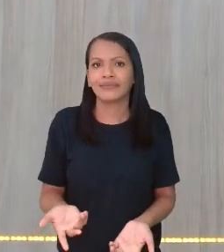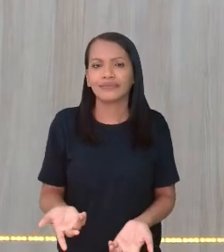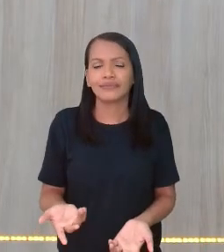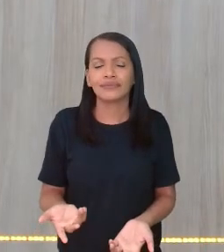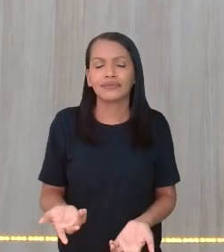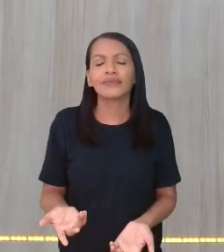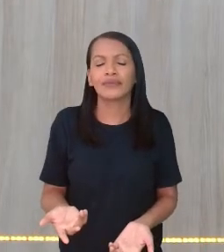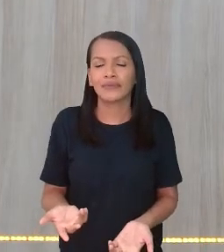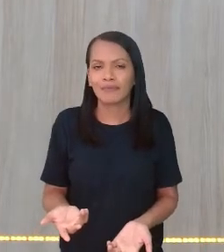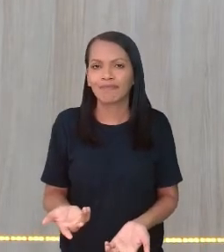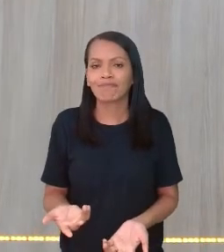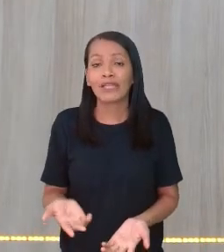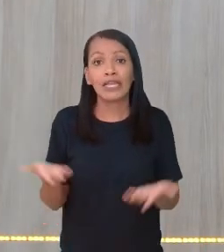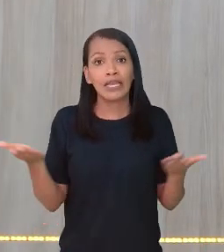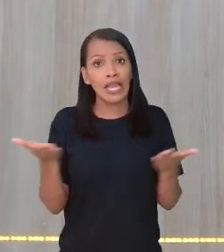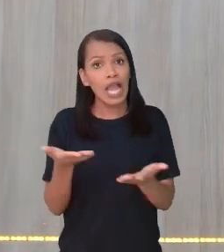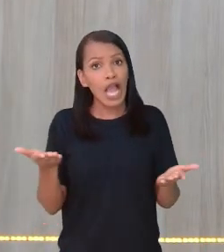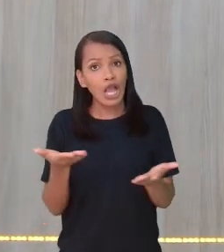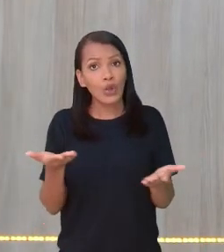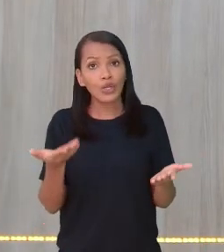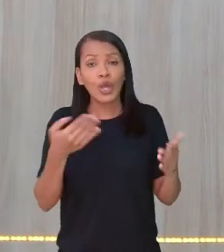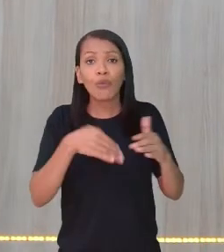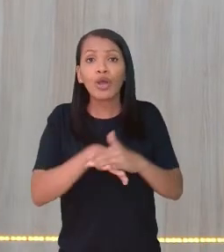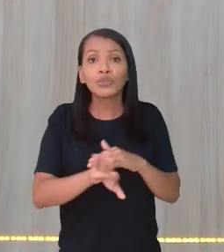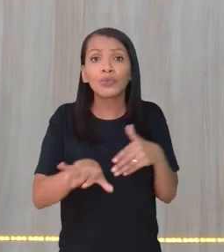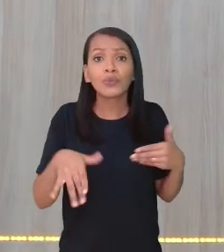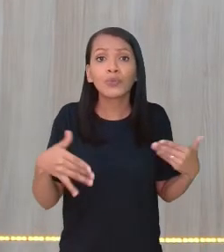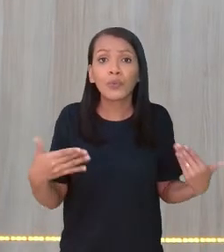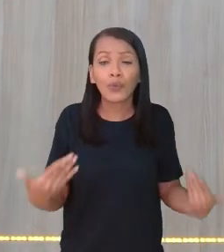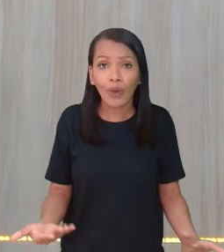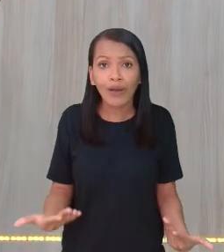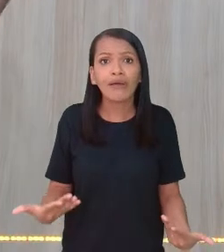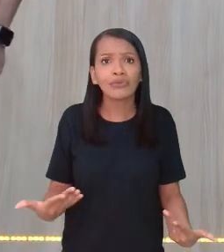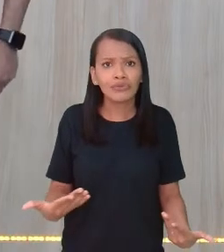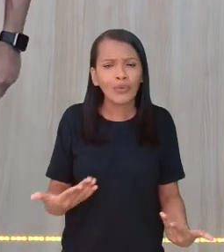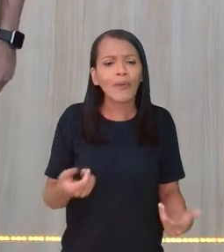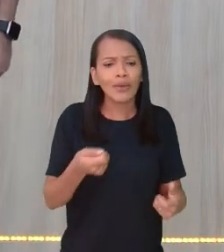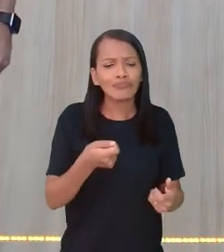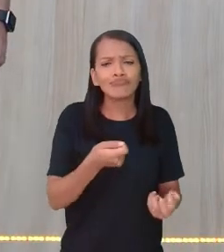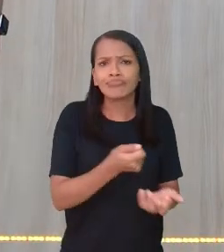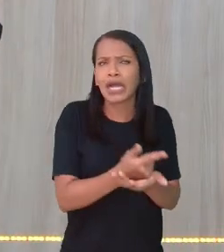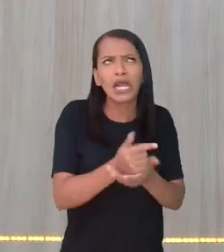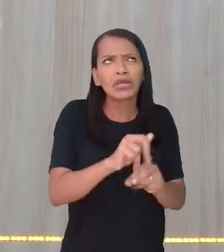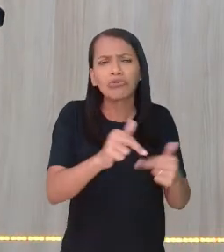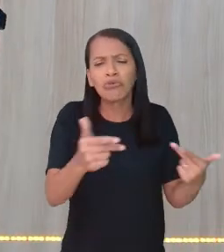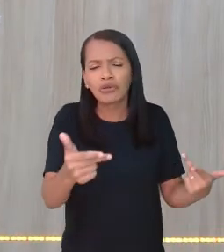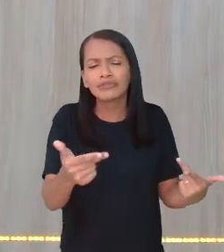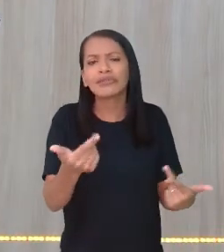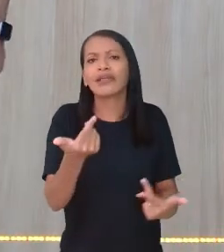Sobrou quanto aí para Antônio gastar depois, certo? Sobrou